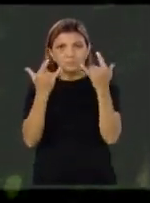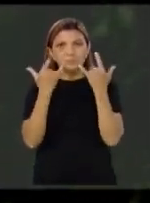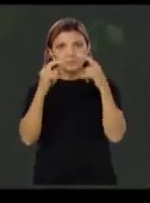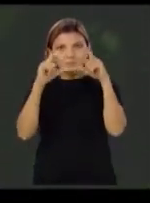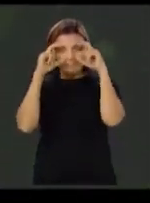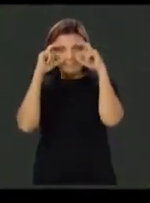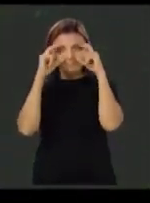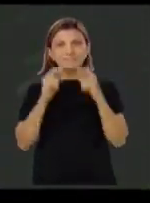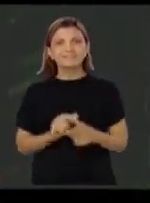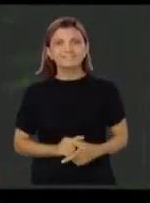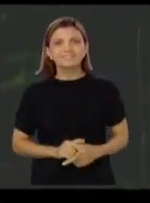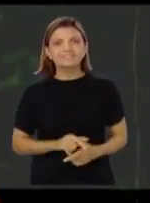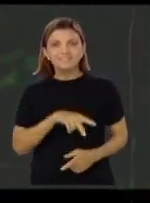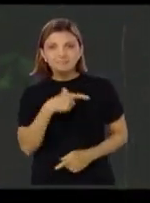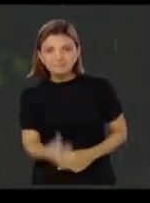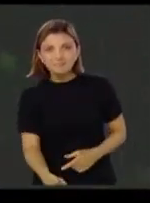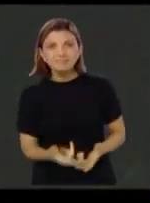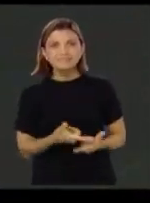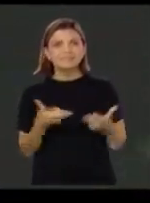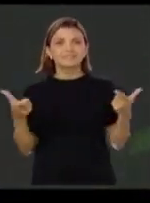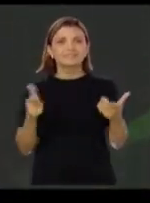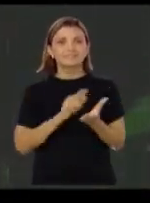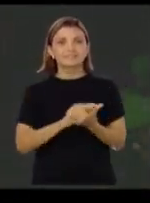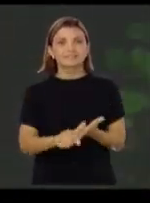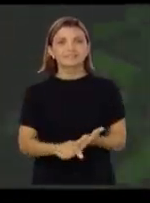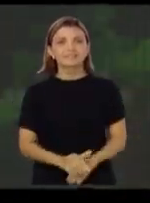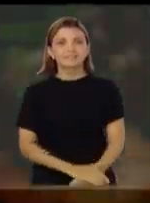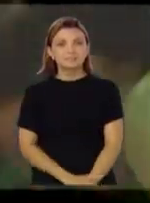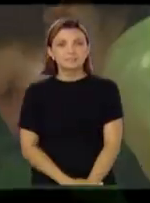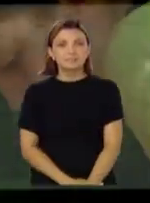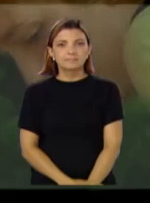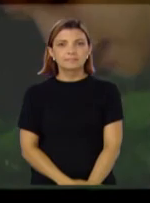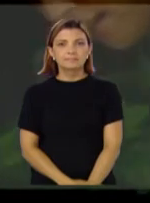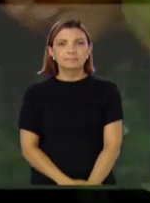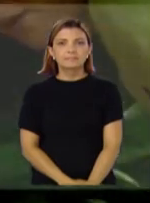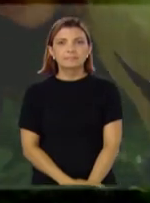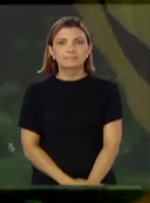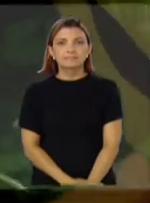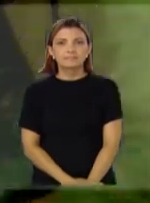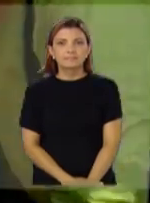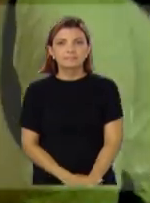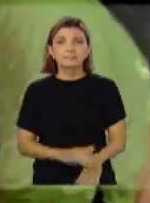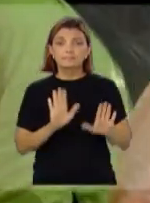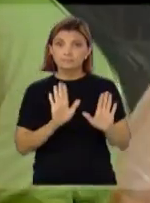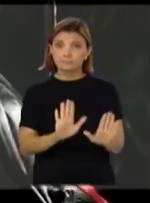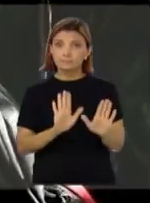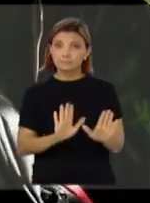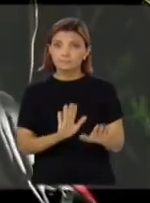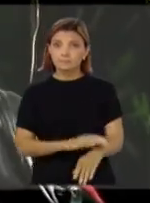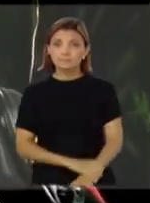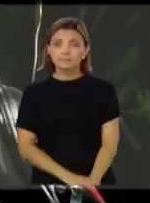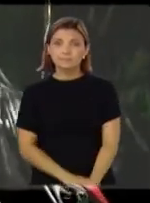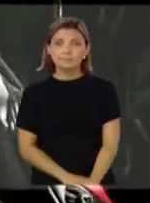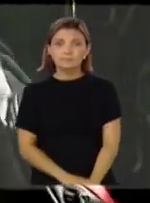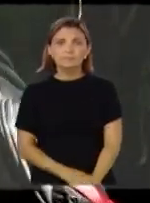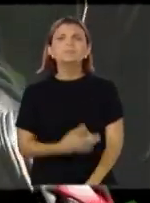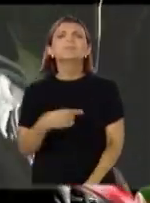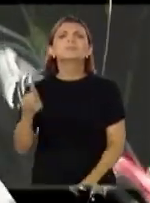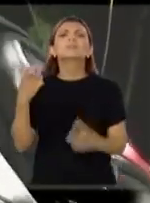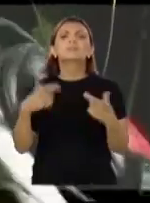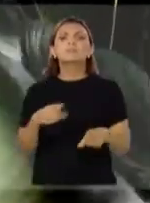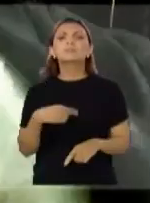indo Nossa não é que tá muito mais limpo agora valeu o banho per pera aí